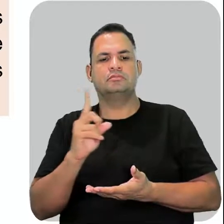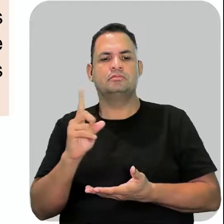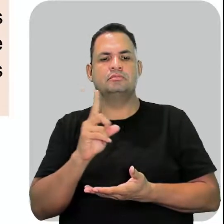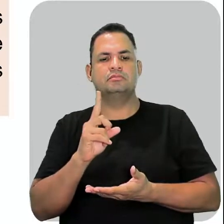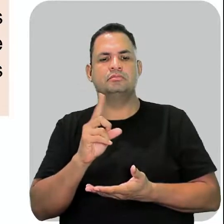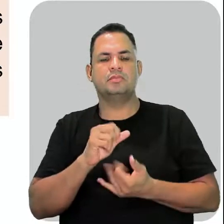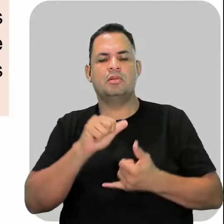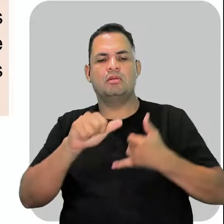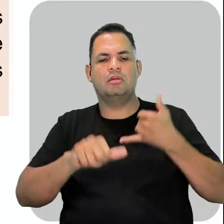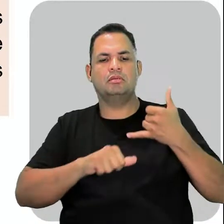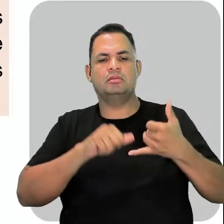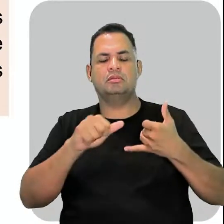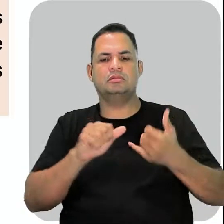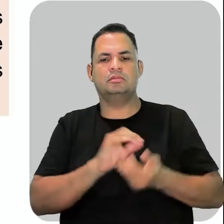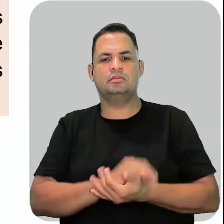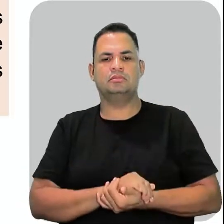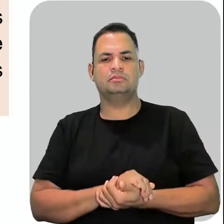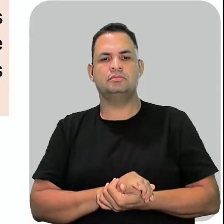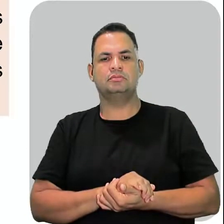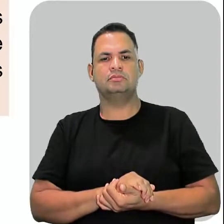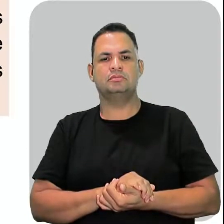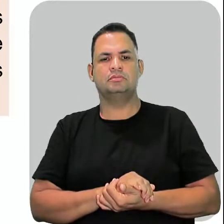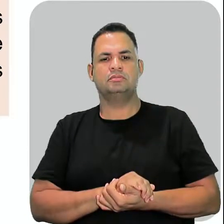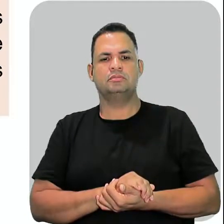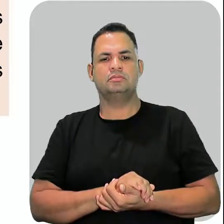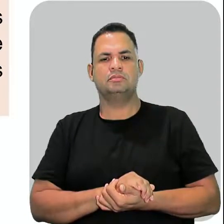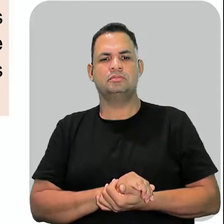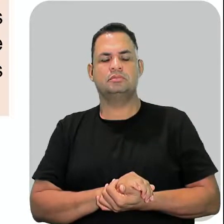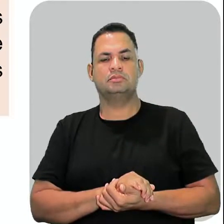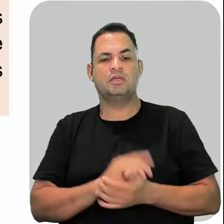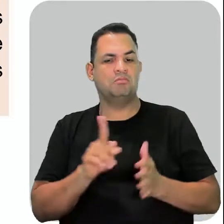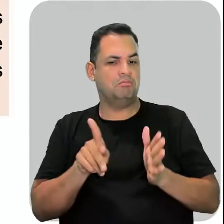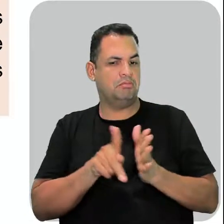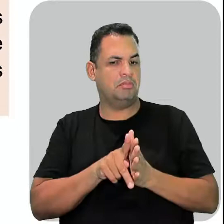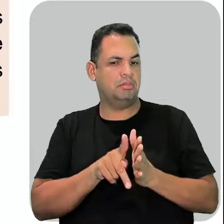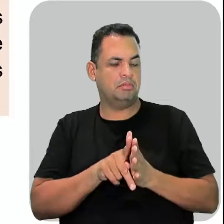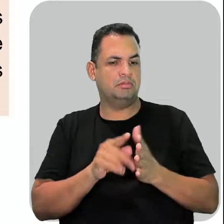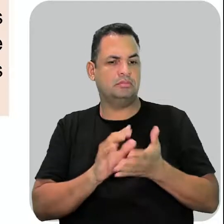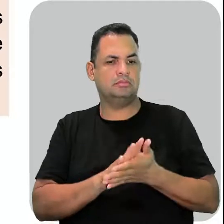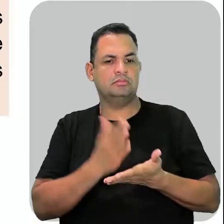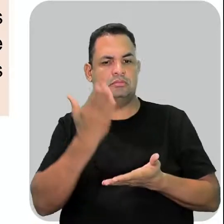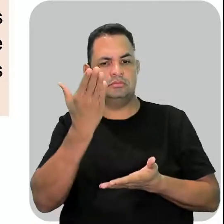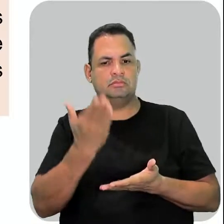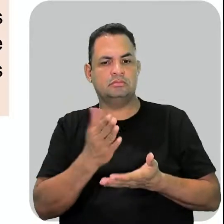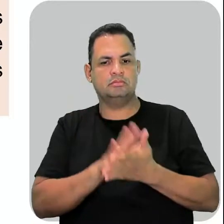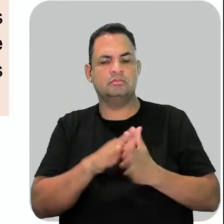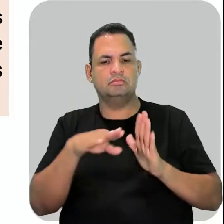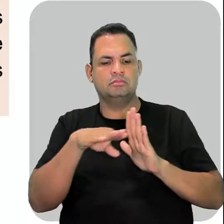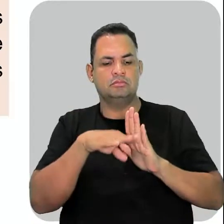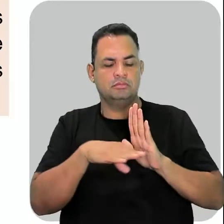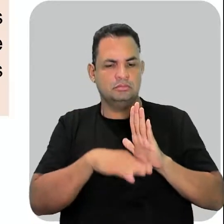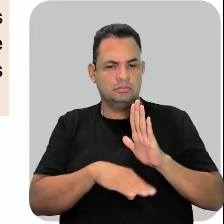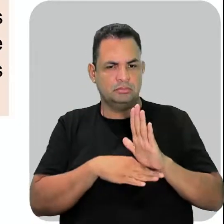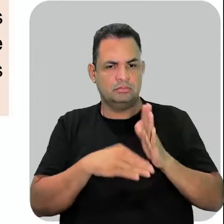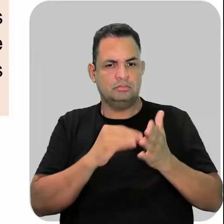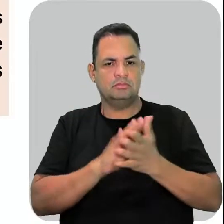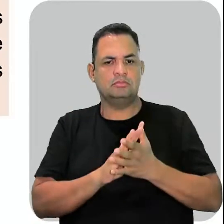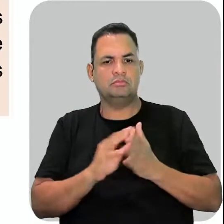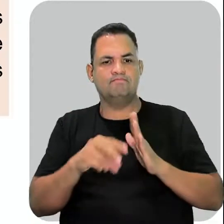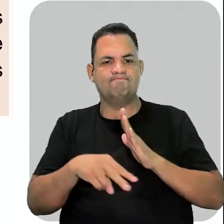dos reagentes, tá? Então os catalisadores eles são específicos. Por isso esses parâmetros são ditos